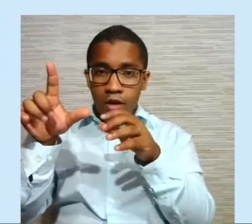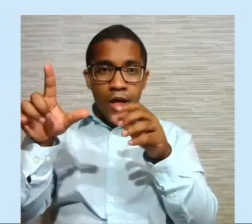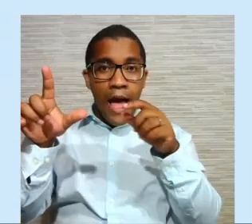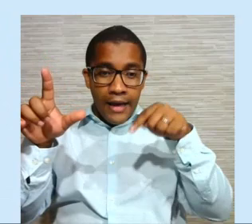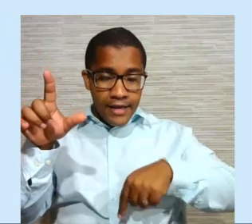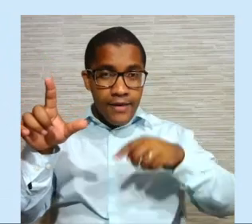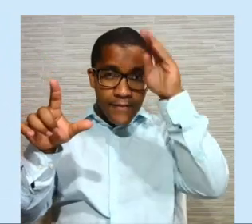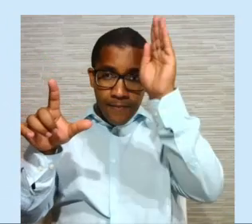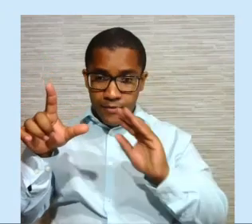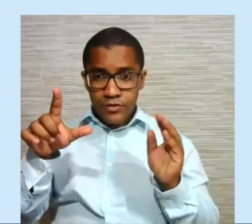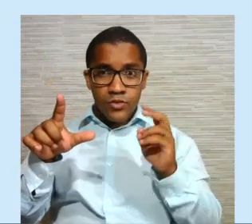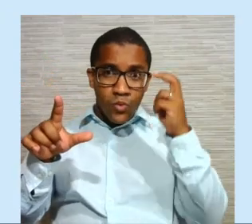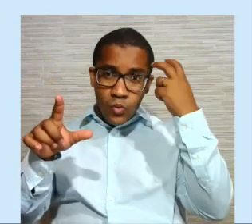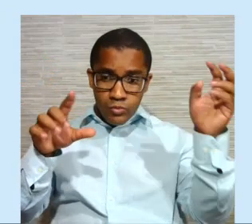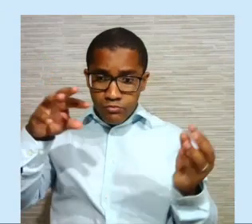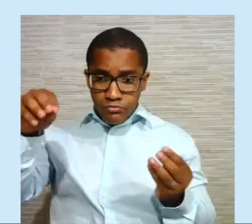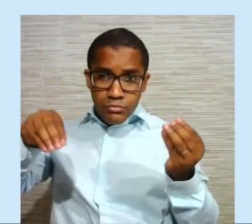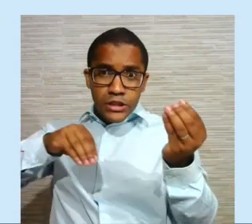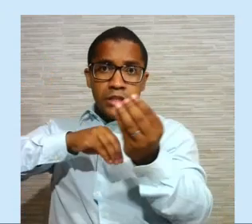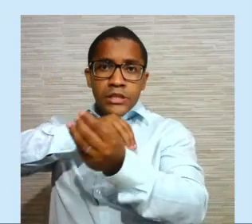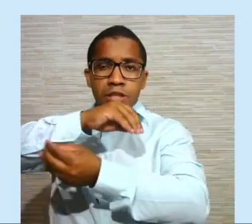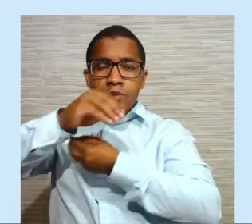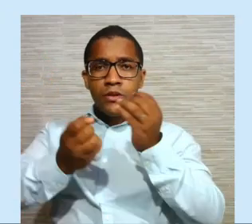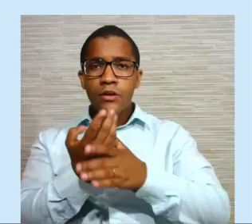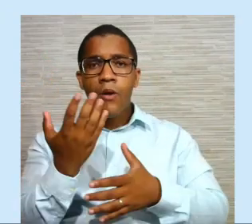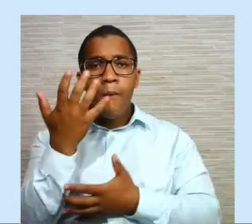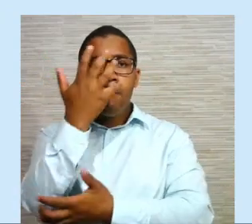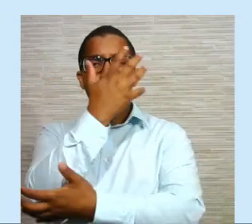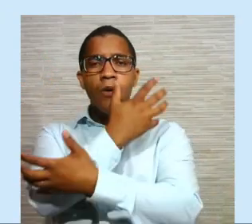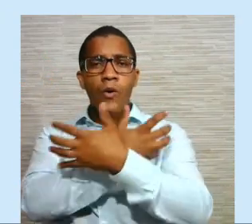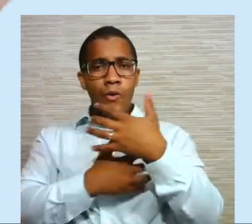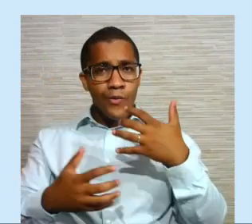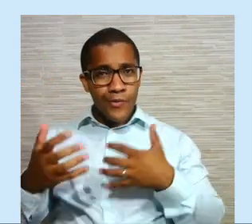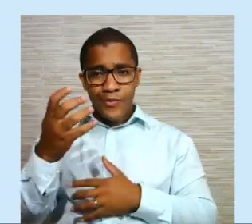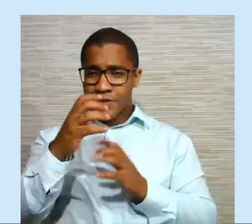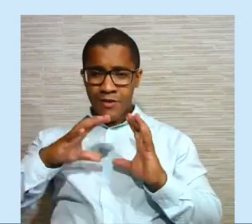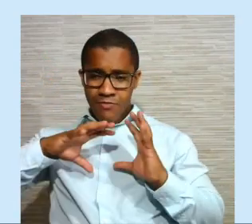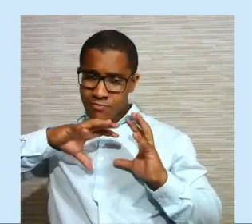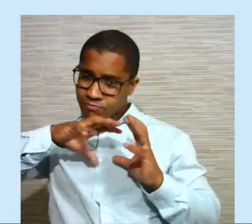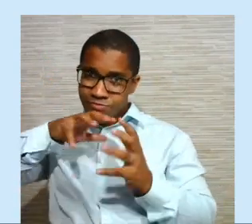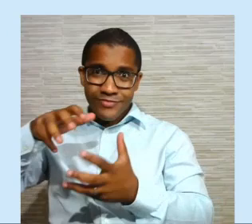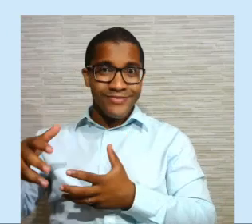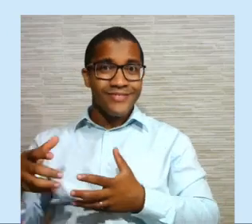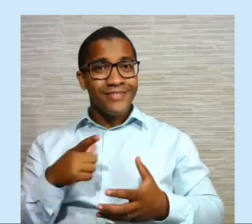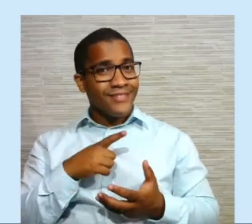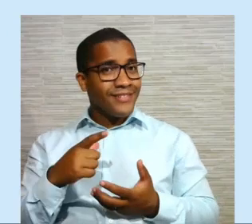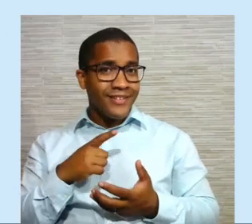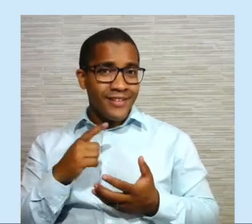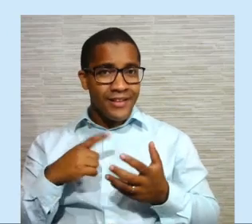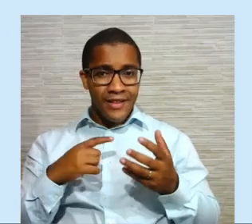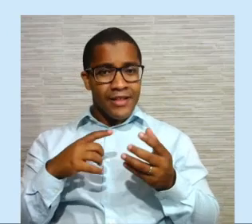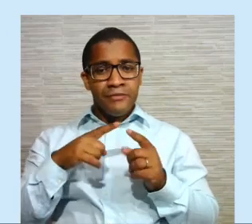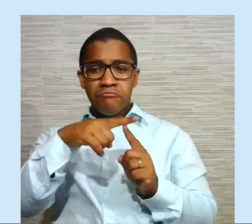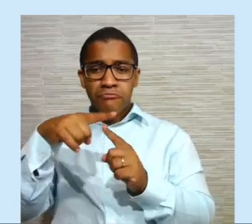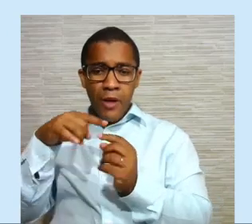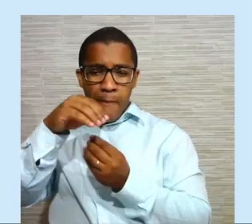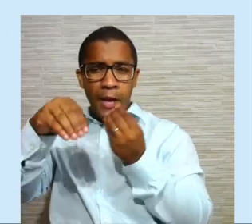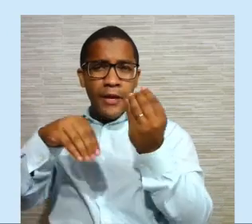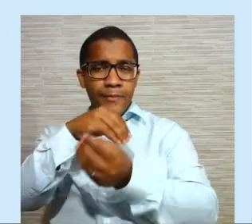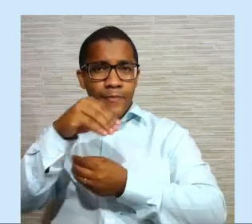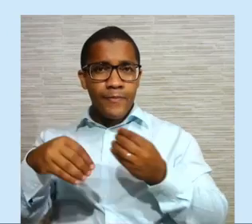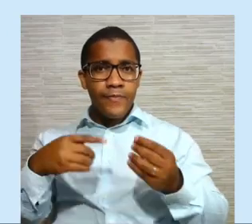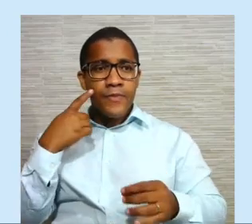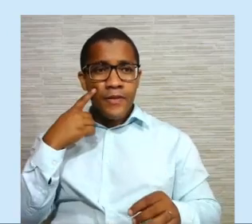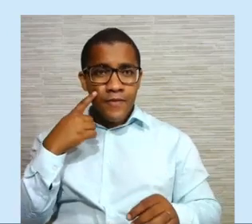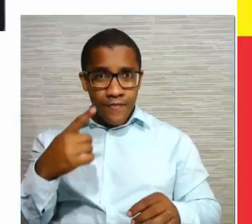o que estava se fazendo aqui também no Brasil e misturaram, criando uma música, né, universal, uma música que misturava vários elementos. Aí